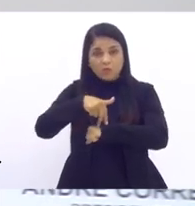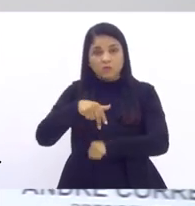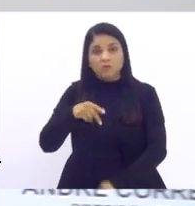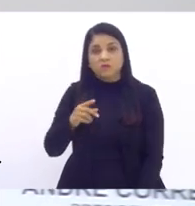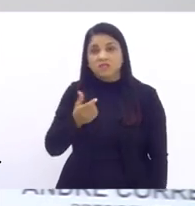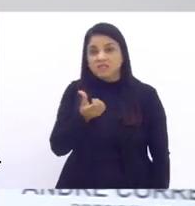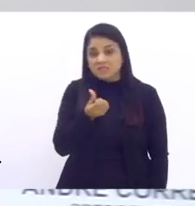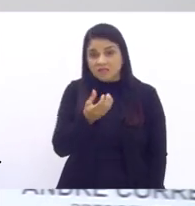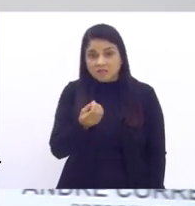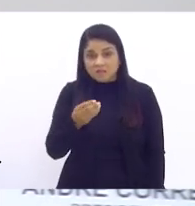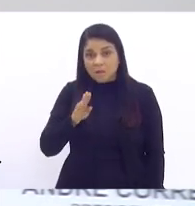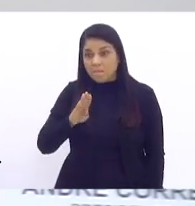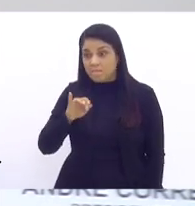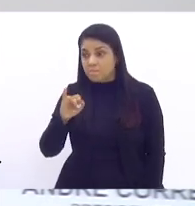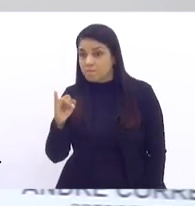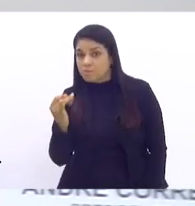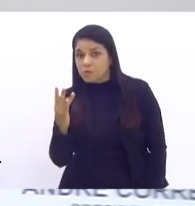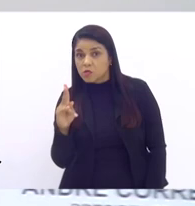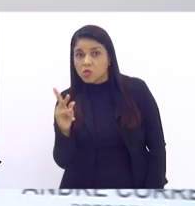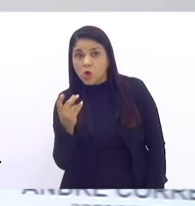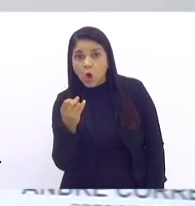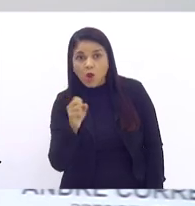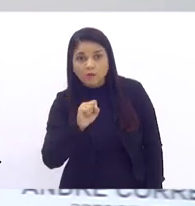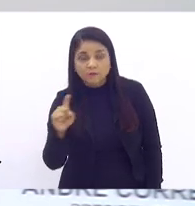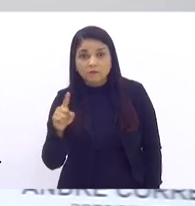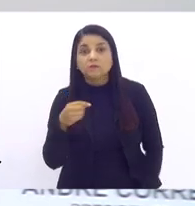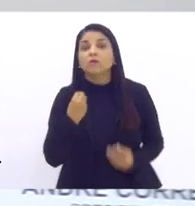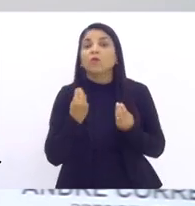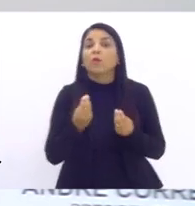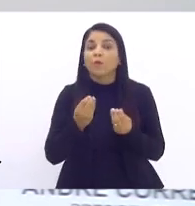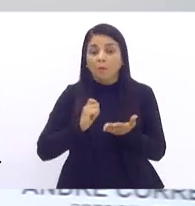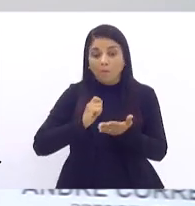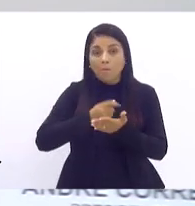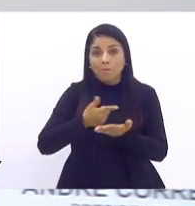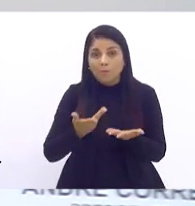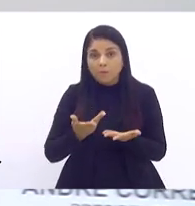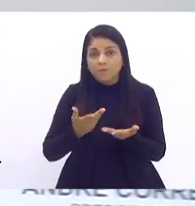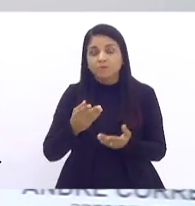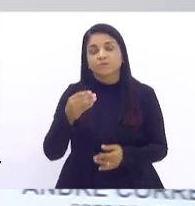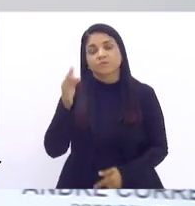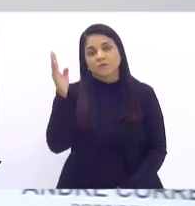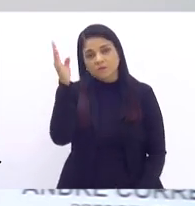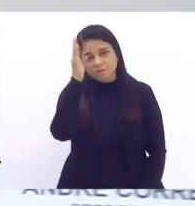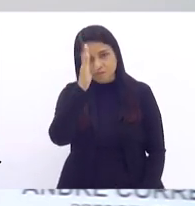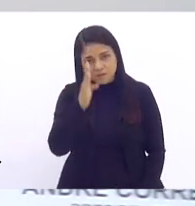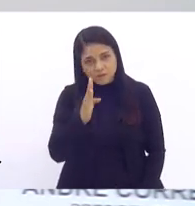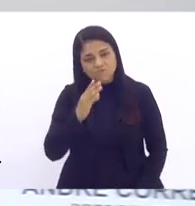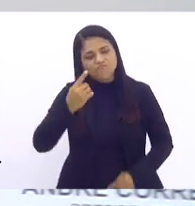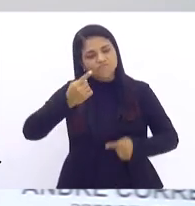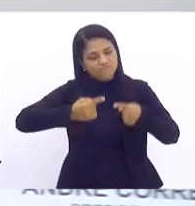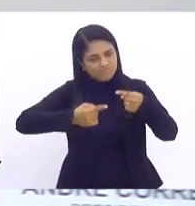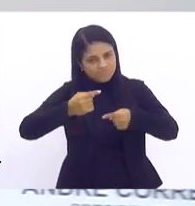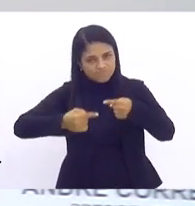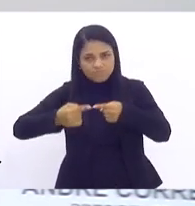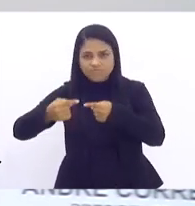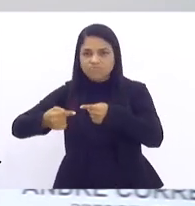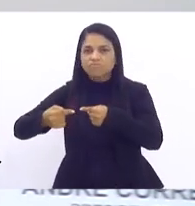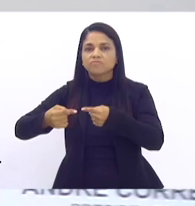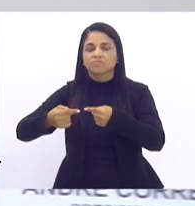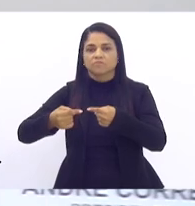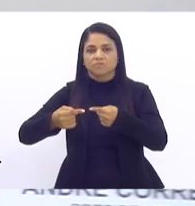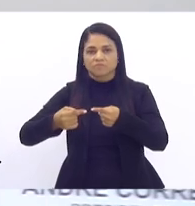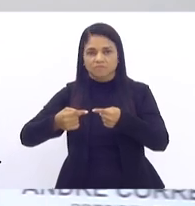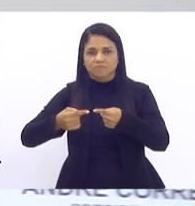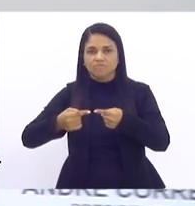bi e quem é que aguenta essa conta ninguém aguenta então o país precisa discutir com seriedade suas contas